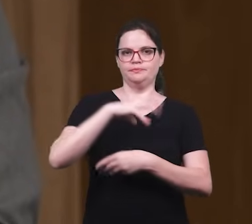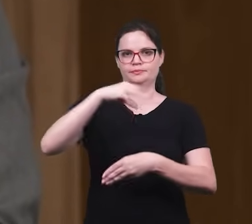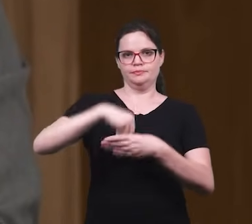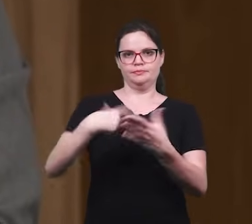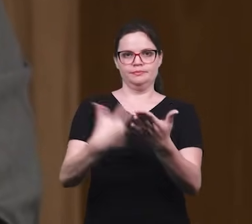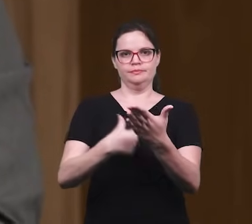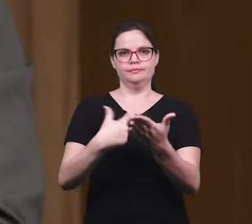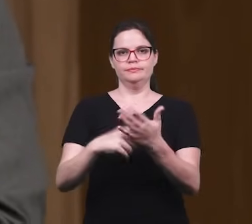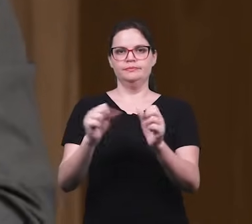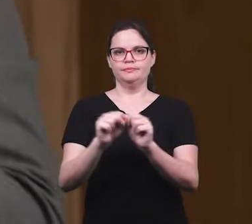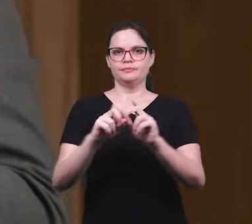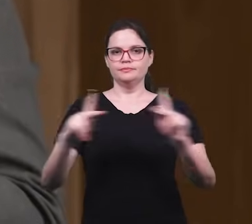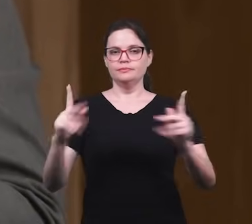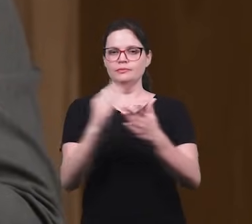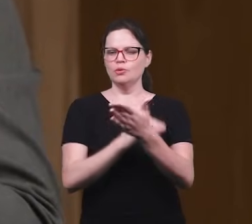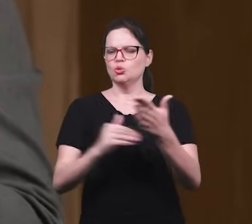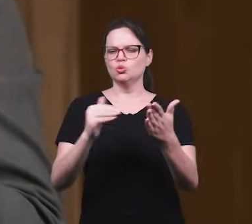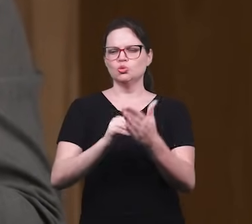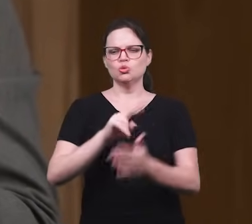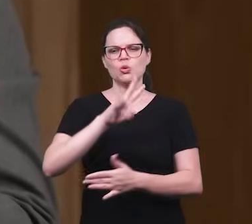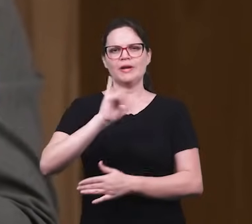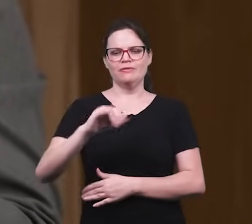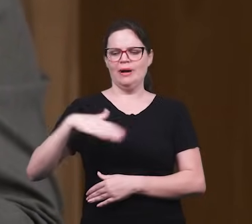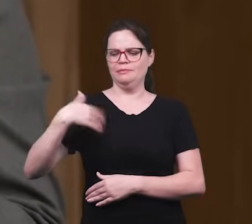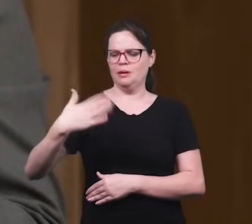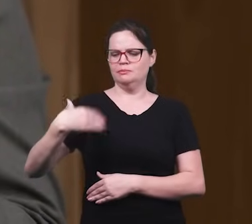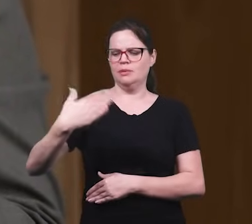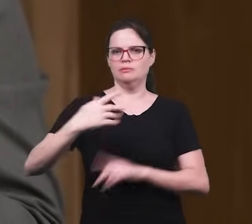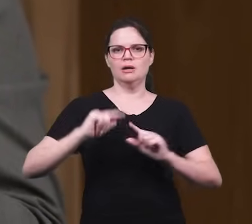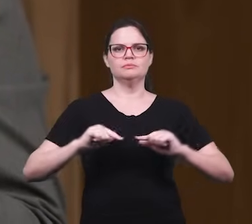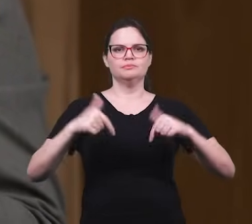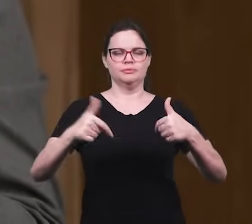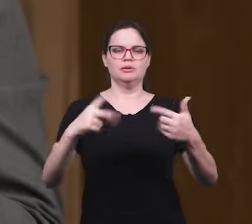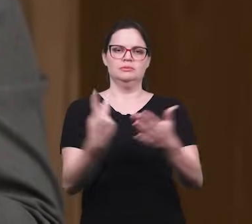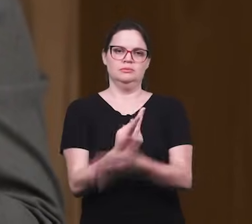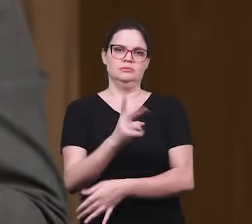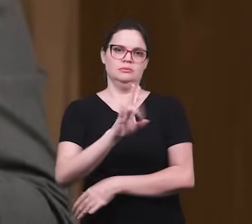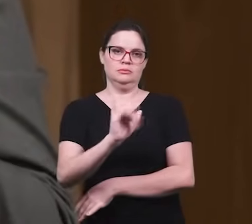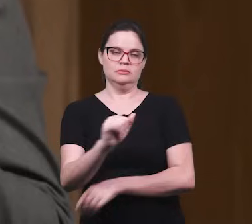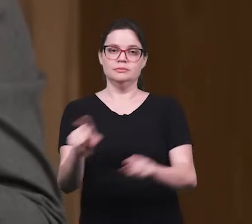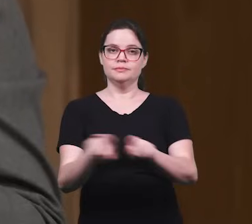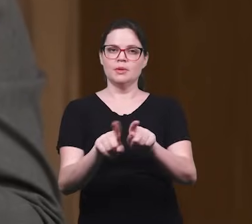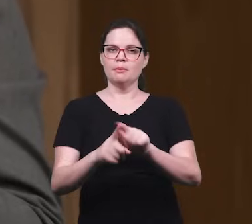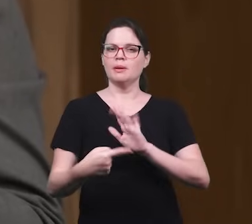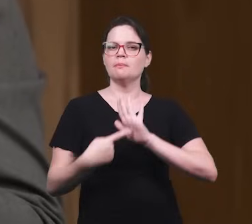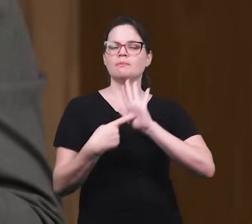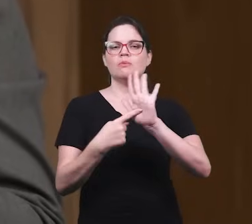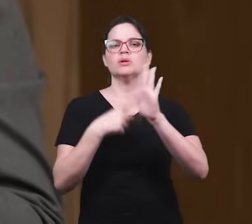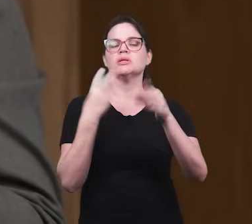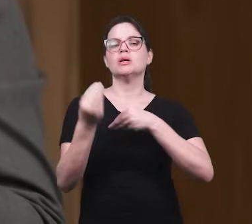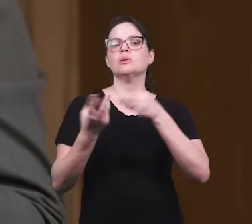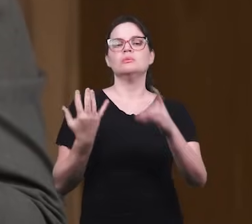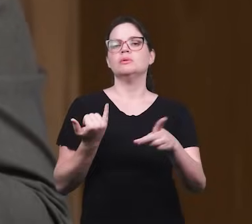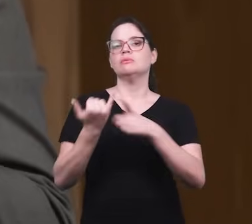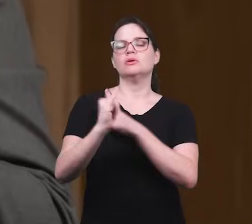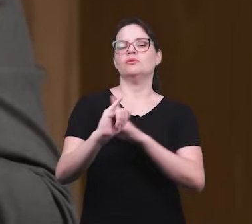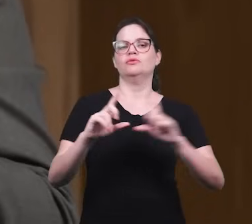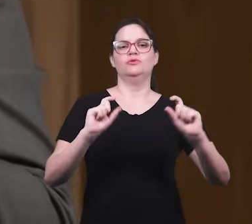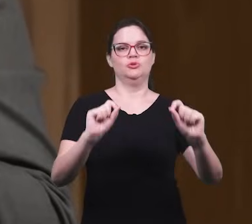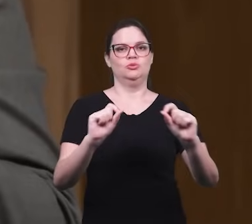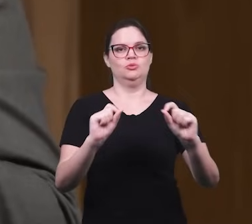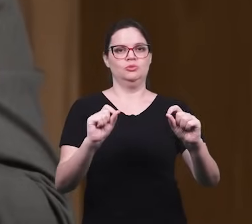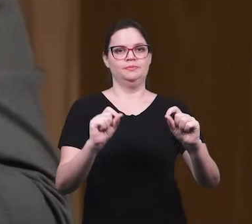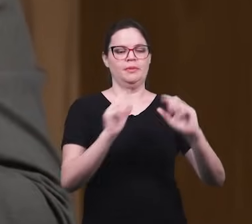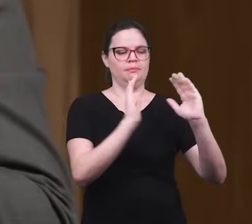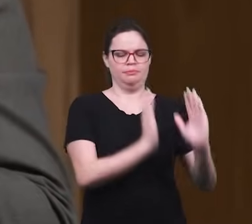livro de Apocalipse tudo que iria ocorrer, e ele mostra, até didaticamente, profeticamente, que